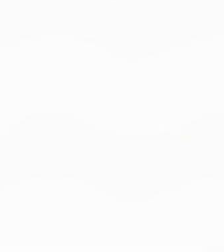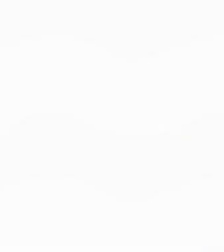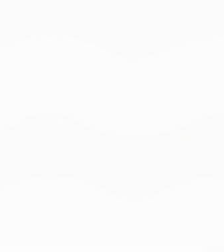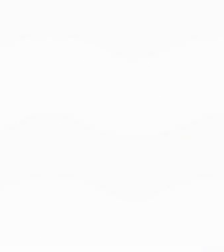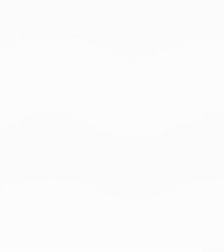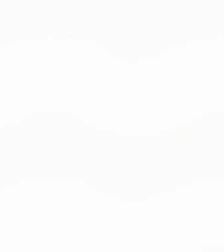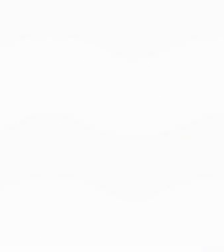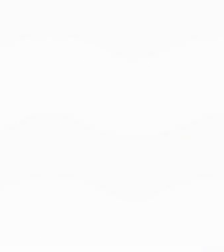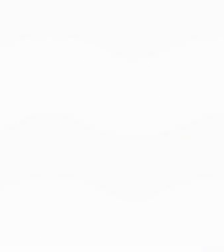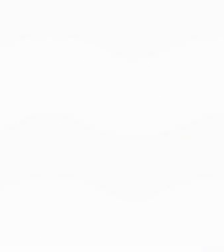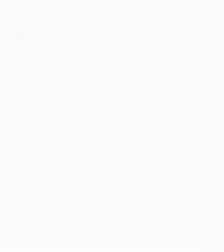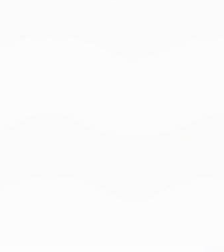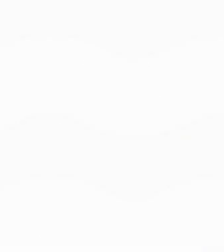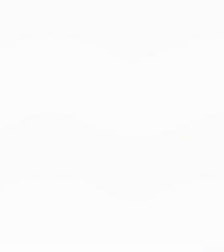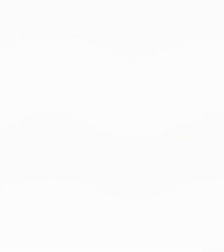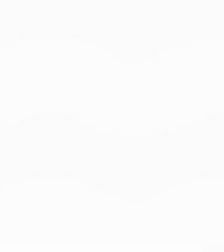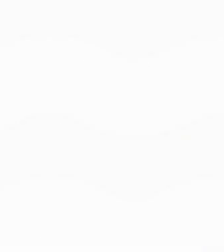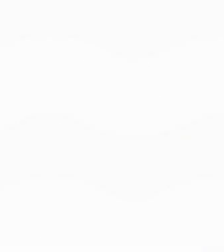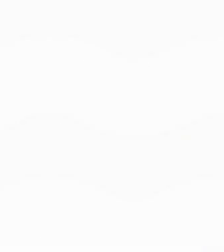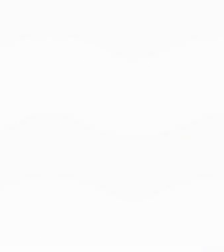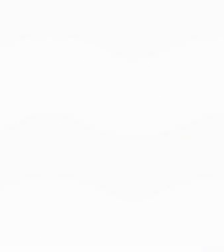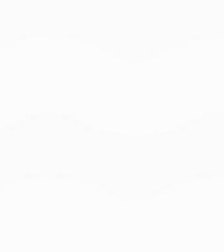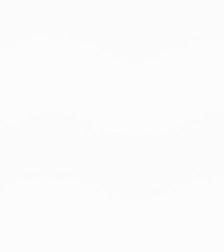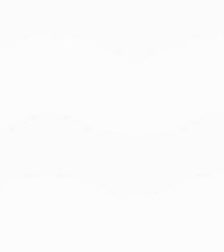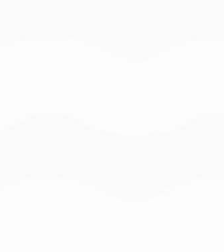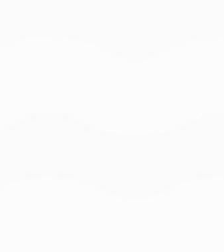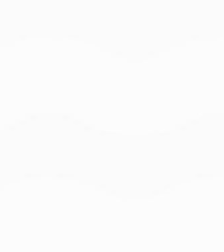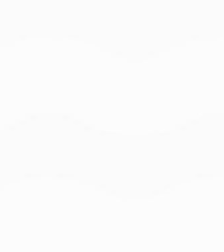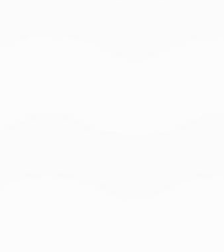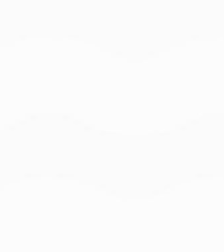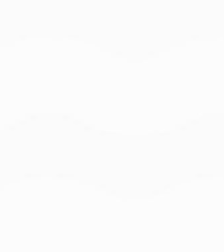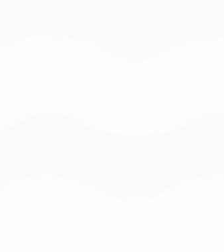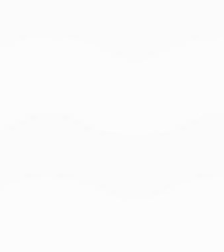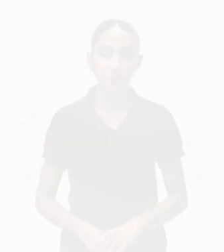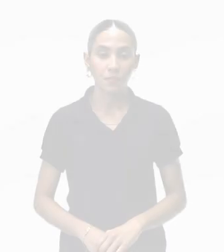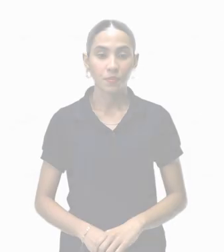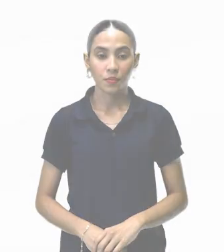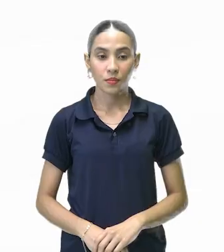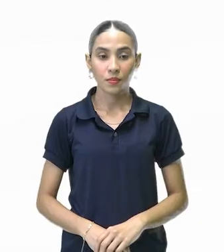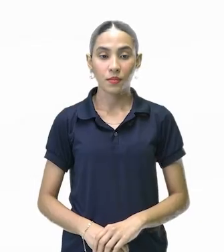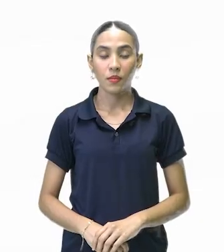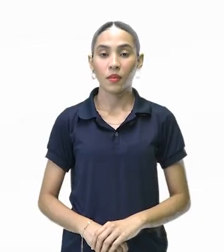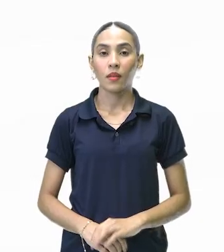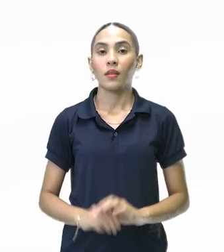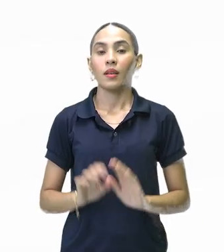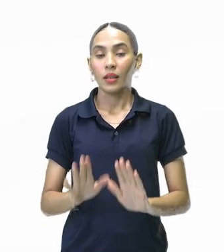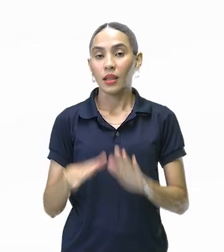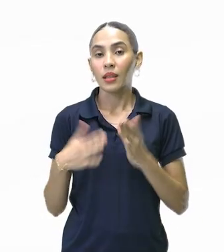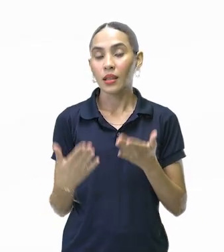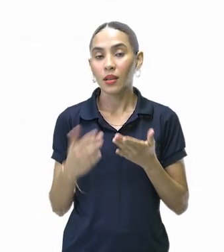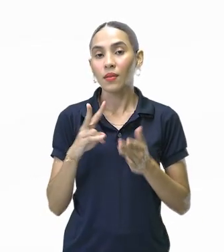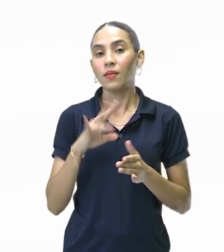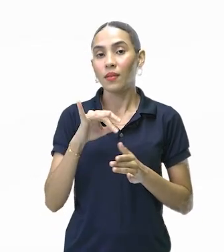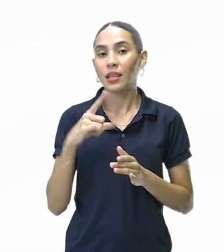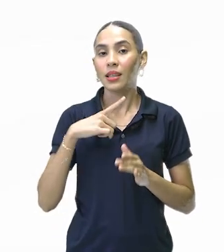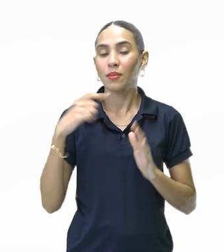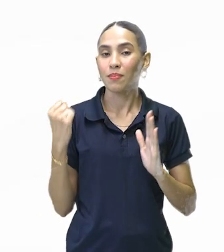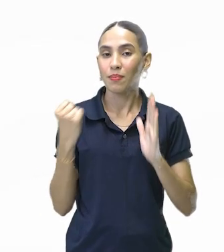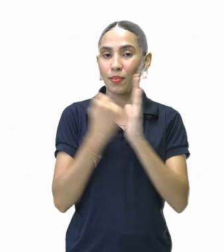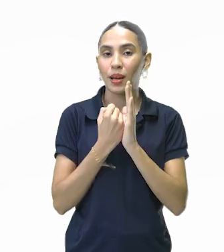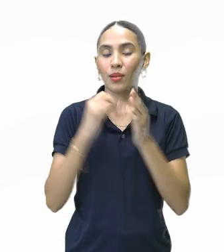isso, né? A gente vai ver aí que o objetivo é a pesquisa científica. Então, dessa forma, servem como